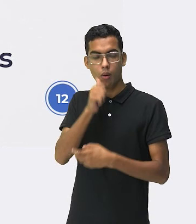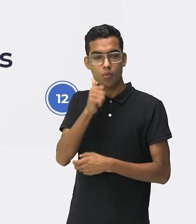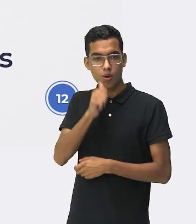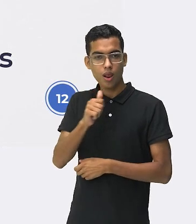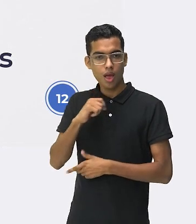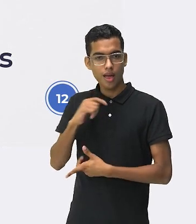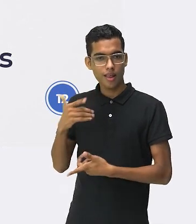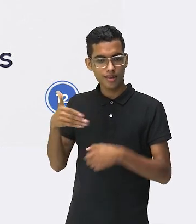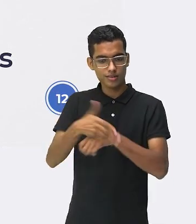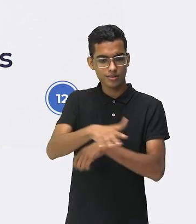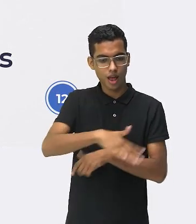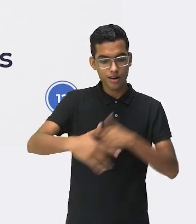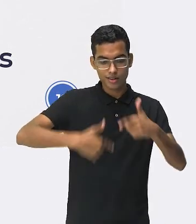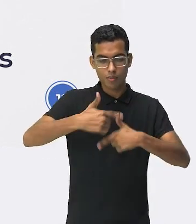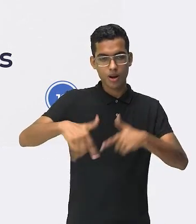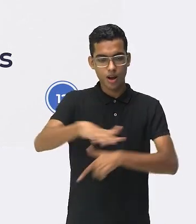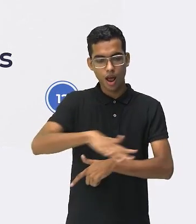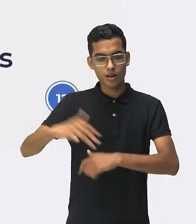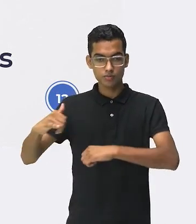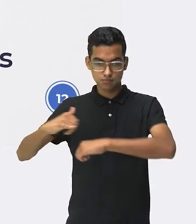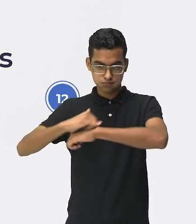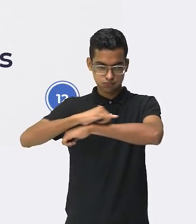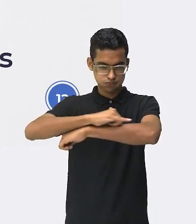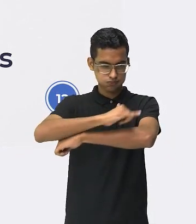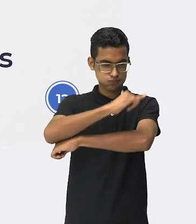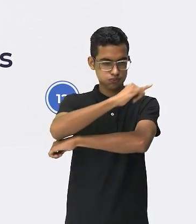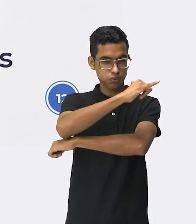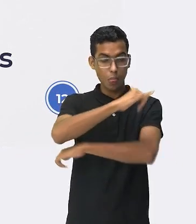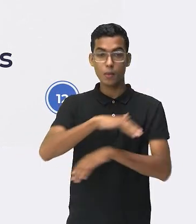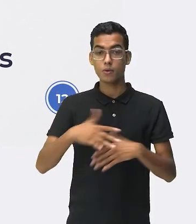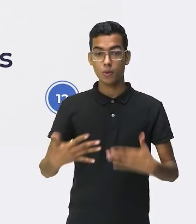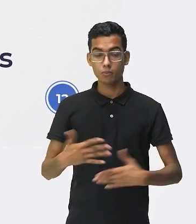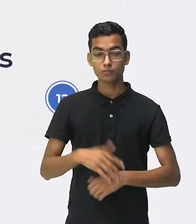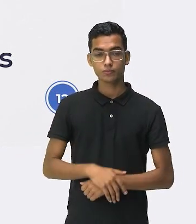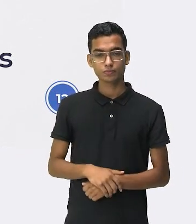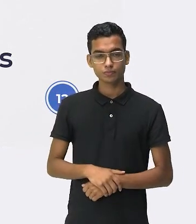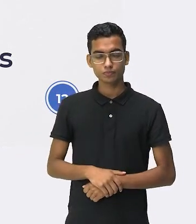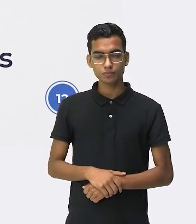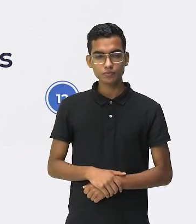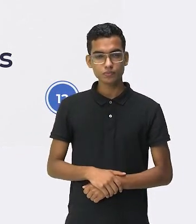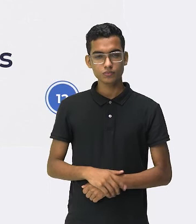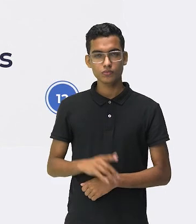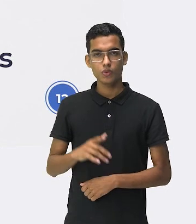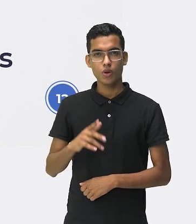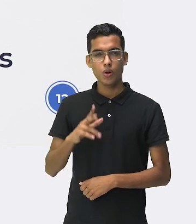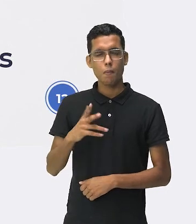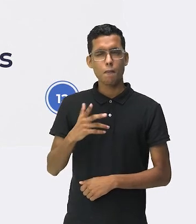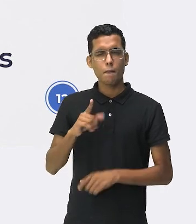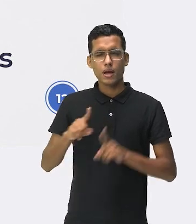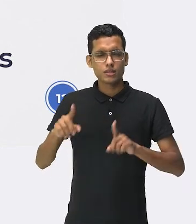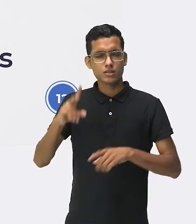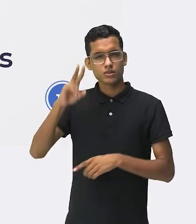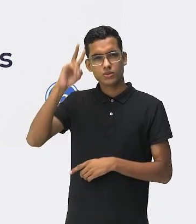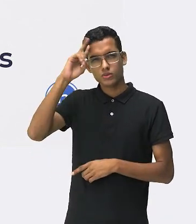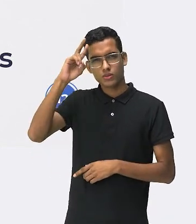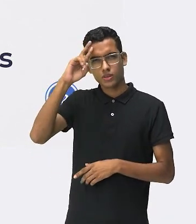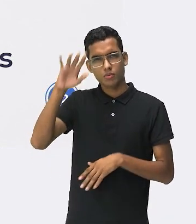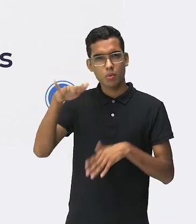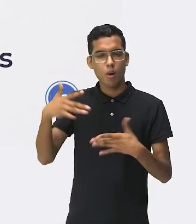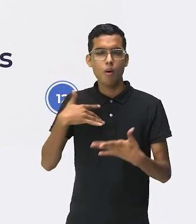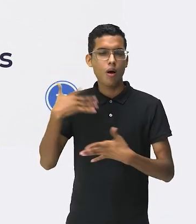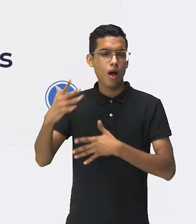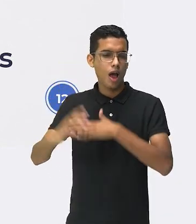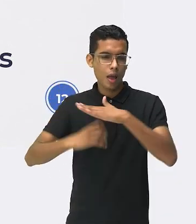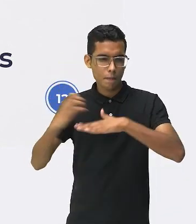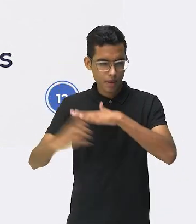Eu vi uma reportagem também que não sei qual foi, não lembro, não recordo qual foi a empresa aérea,